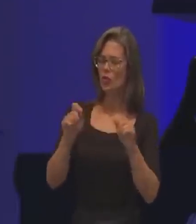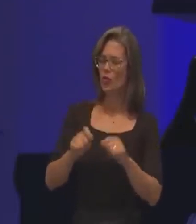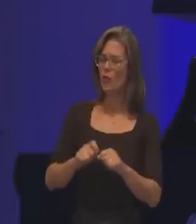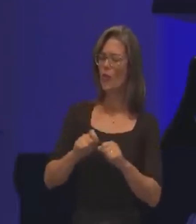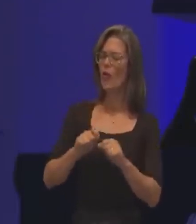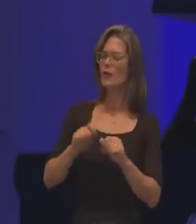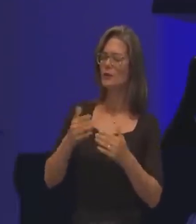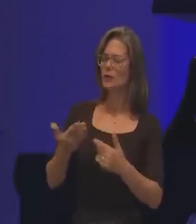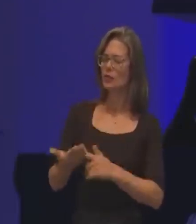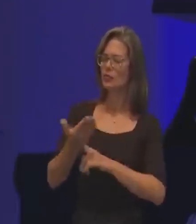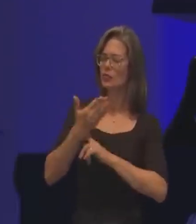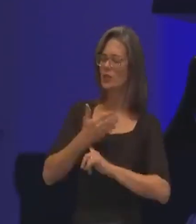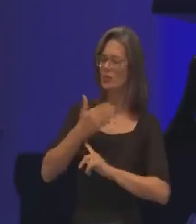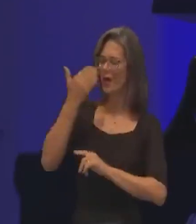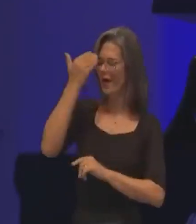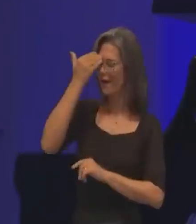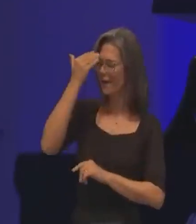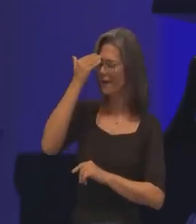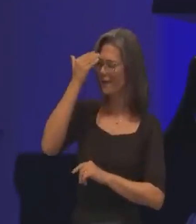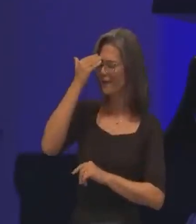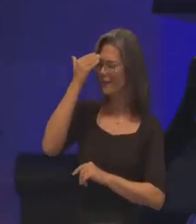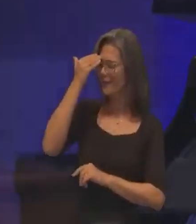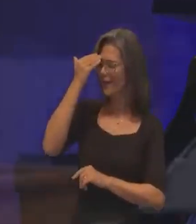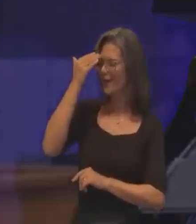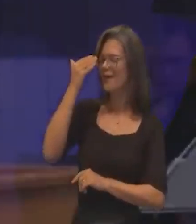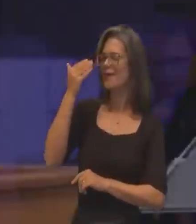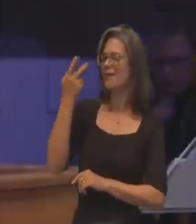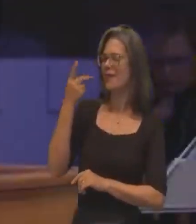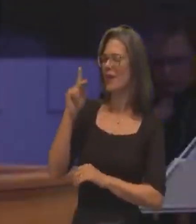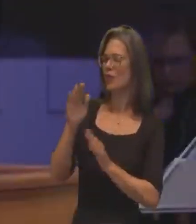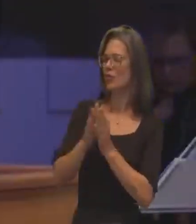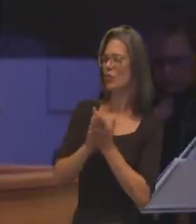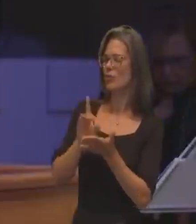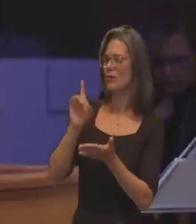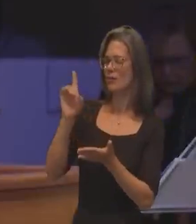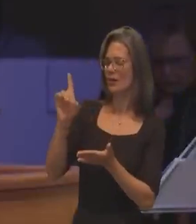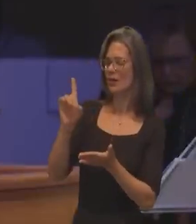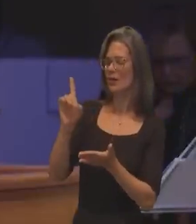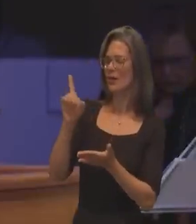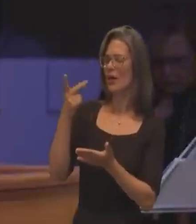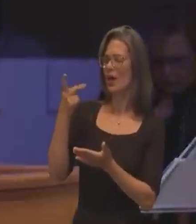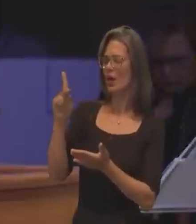e entender a Tua graça, a manifestação salvadora do